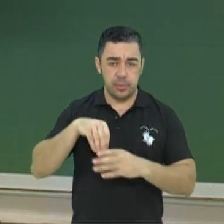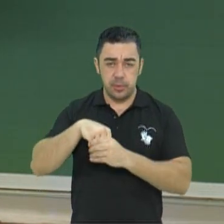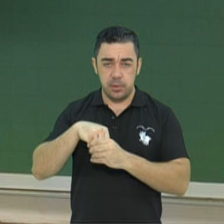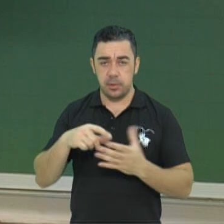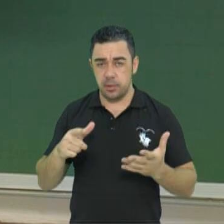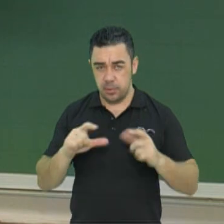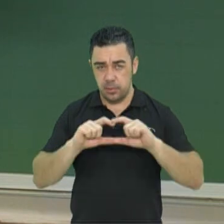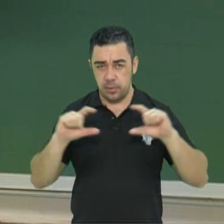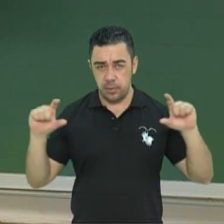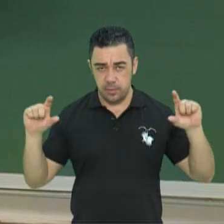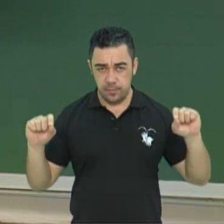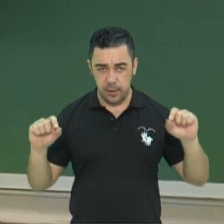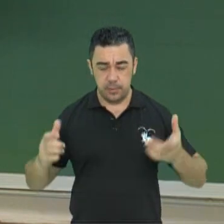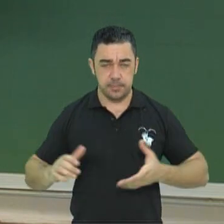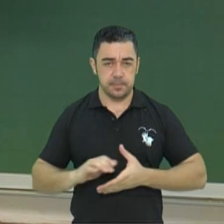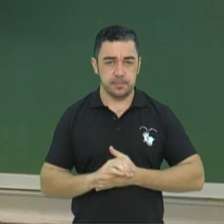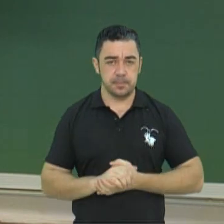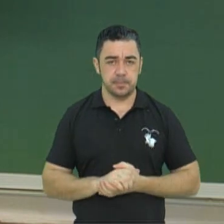frase, tudo bem?